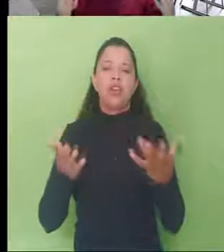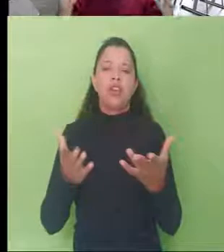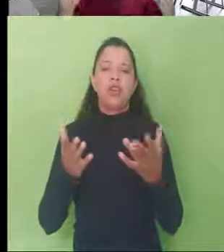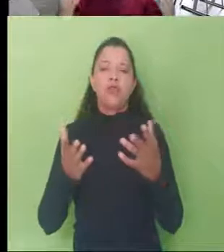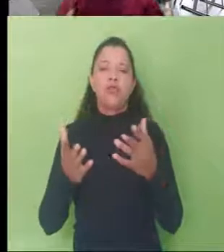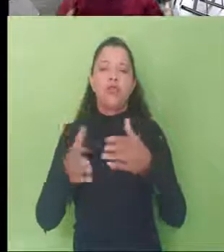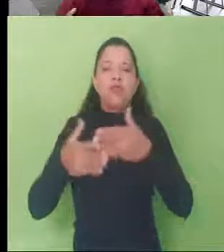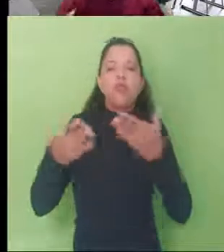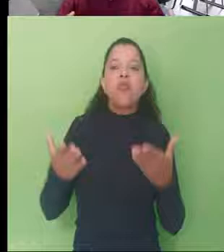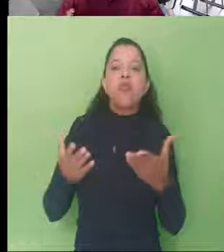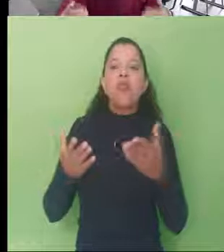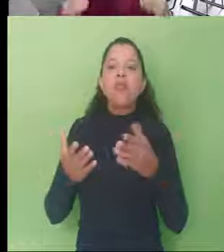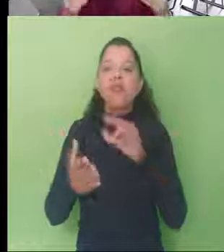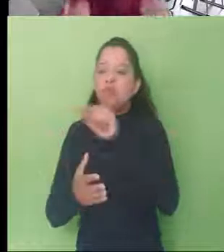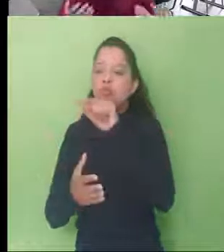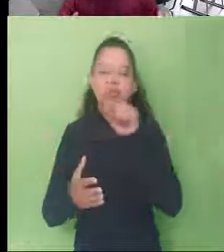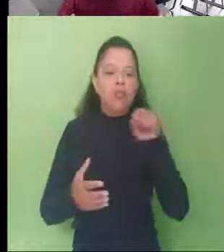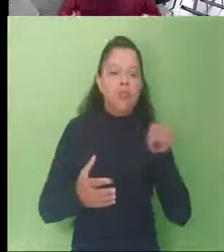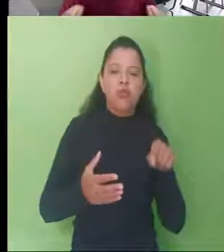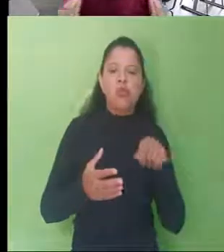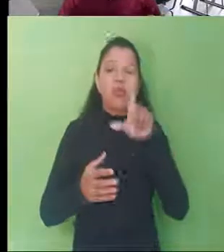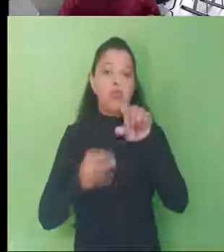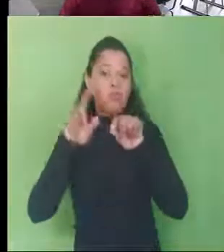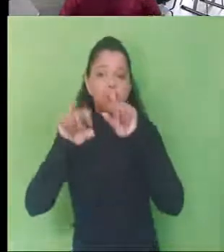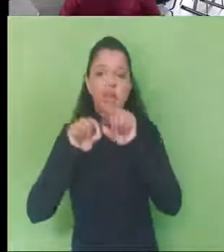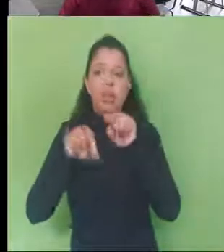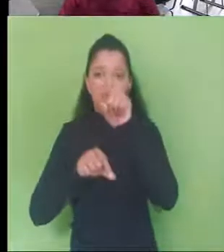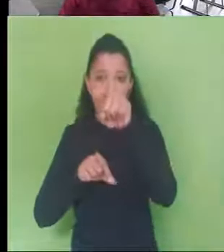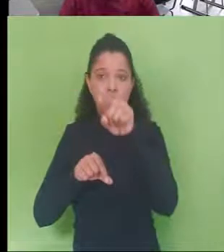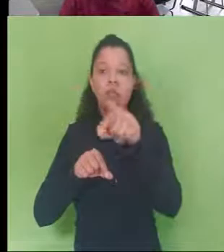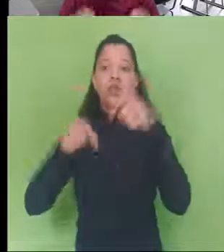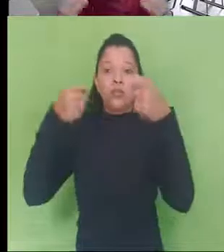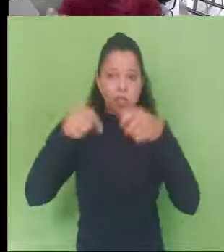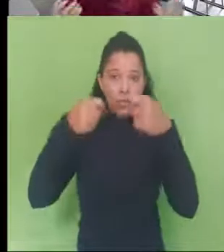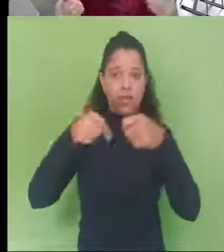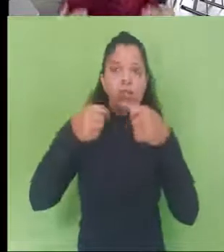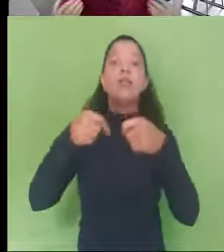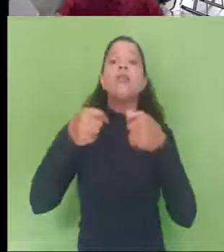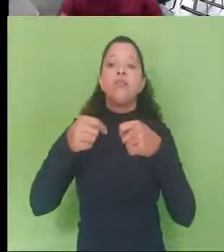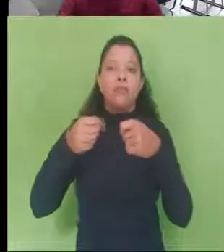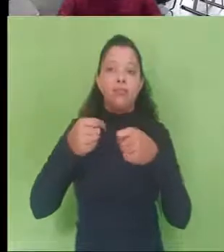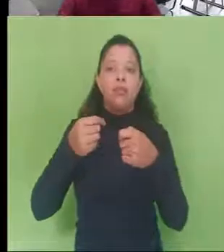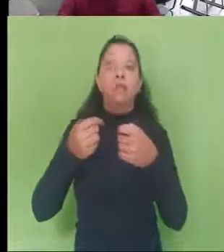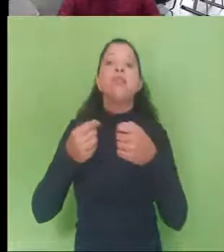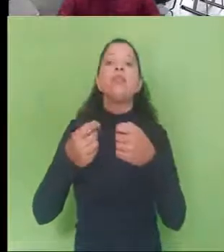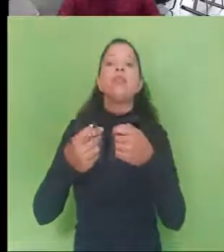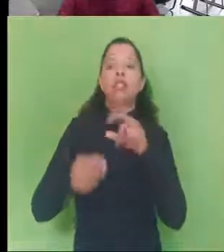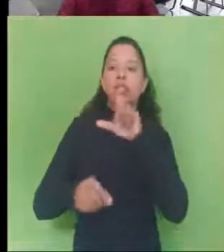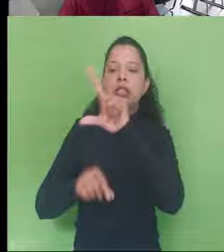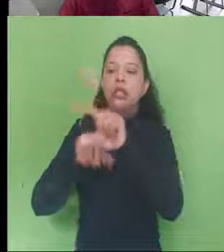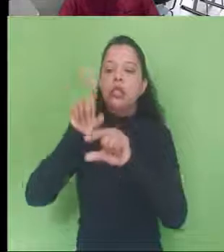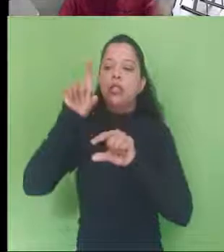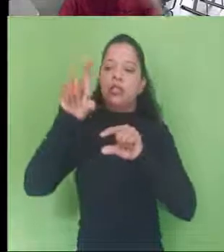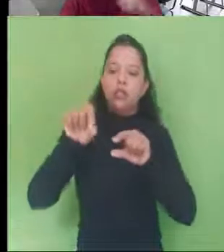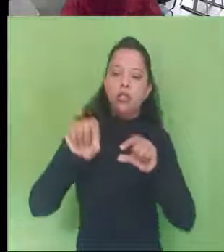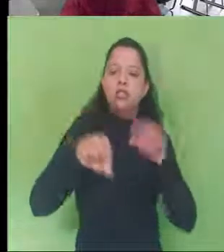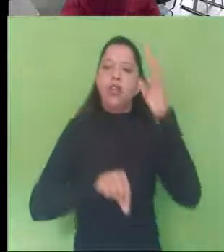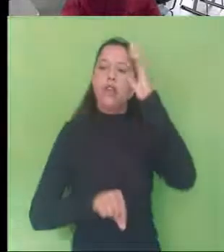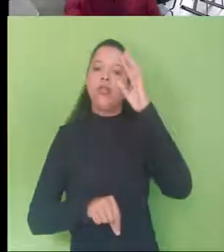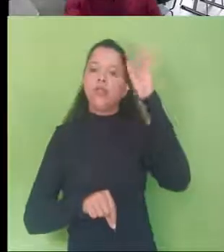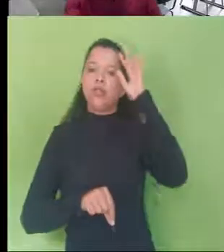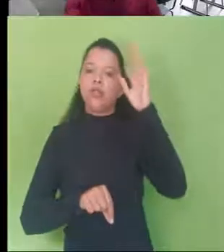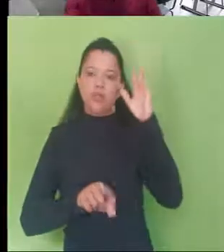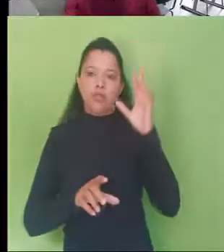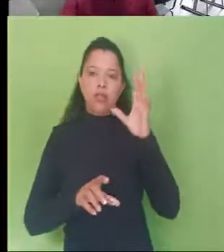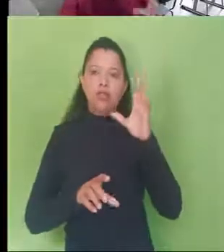É você que precisa definir aquilo que você quer, os sonhos que você quer realizar. Beleza? Então,